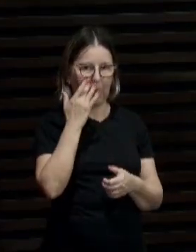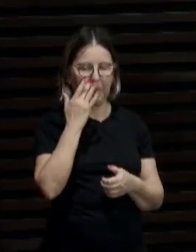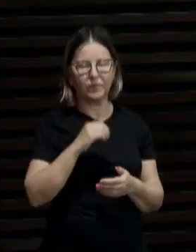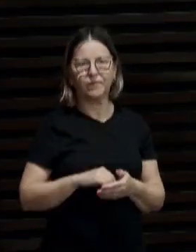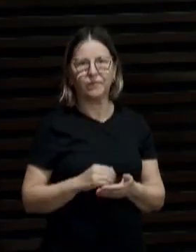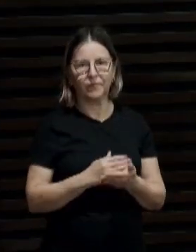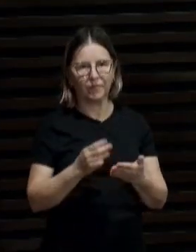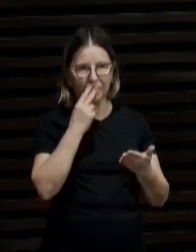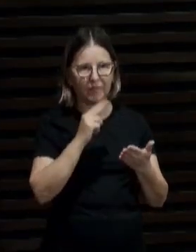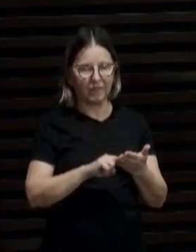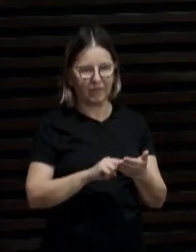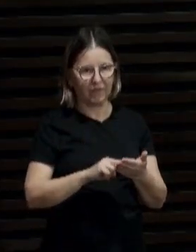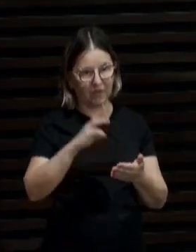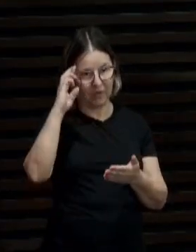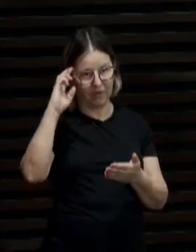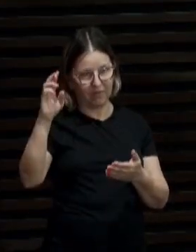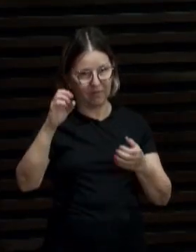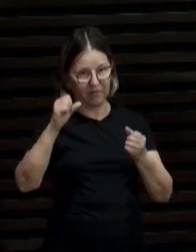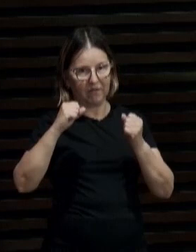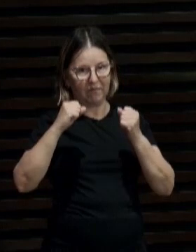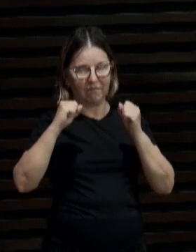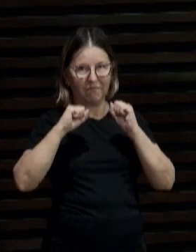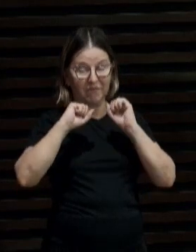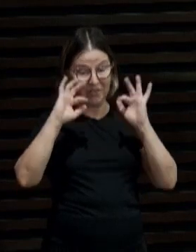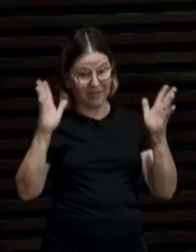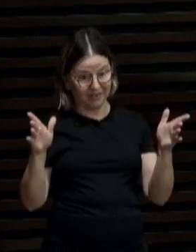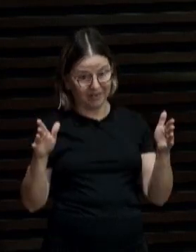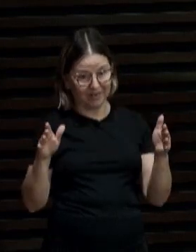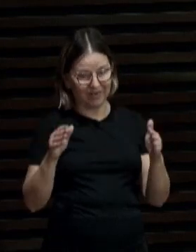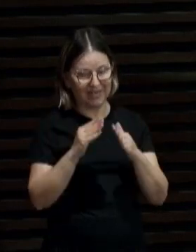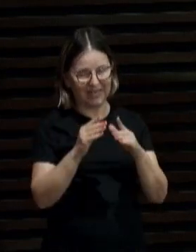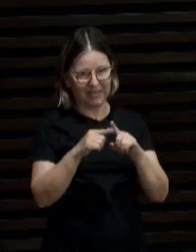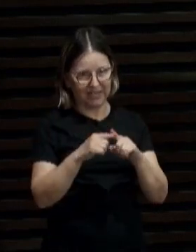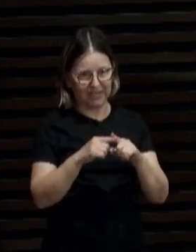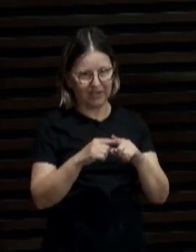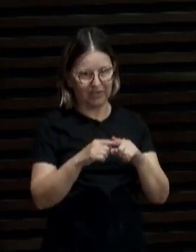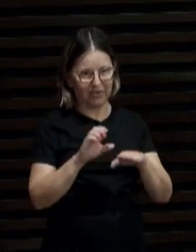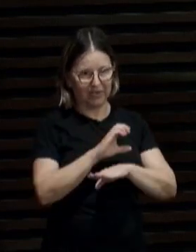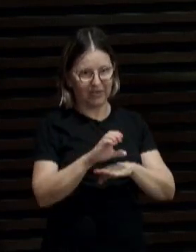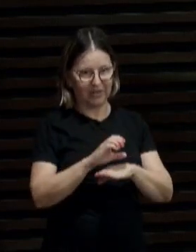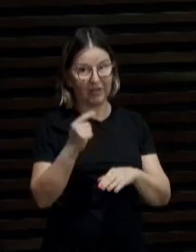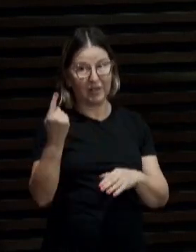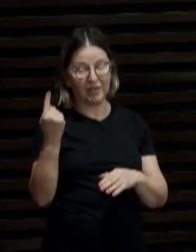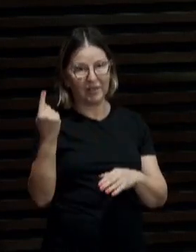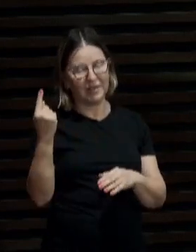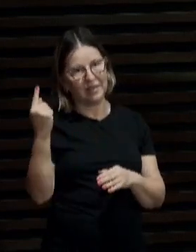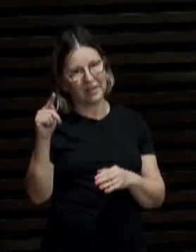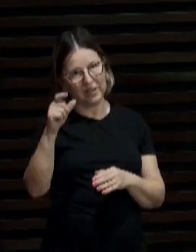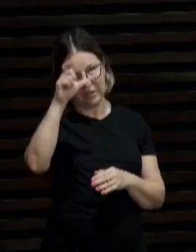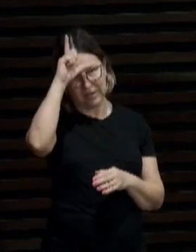carta, o Senhor deixa claro que a igreja de Éfeso e sua liderança, está nas mãos dele. A PIB